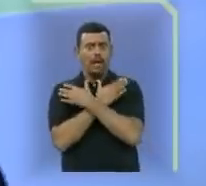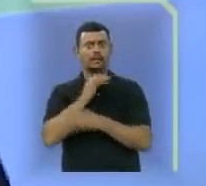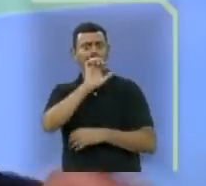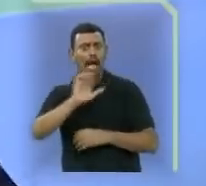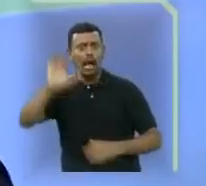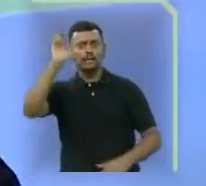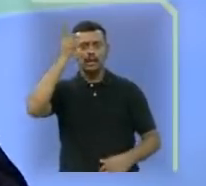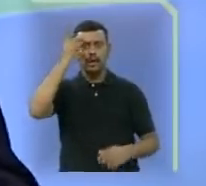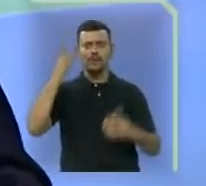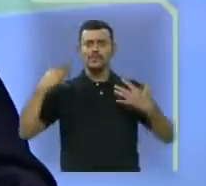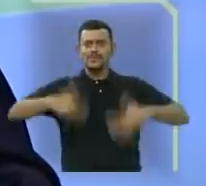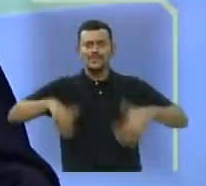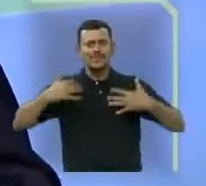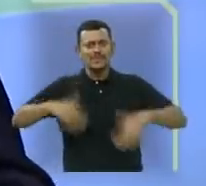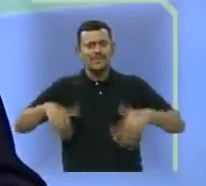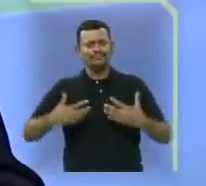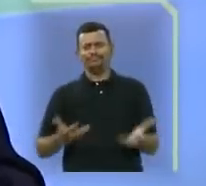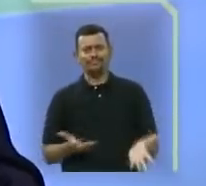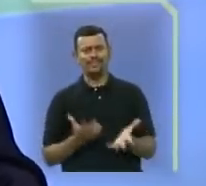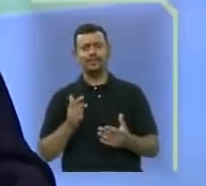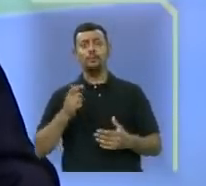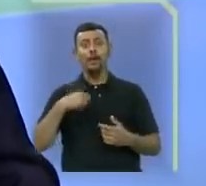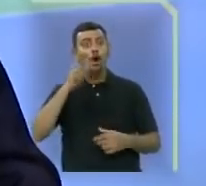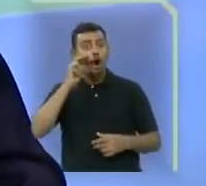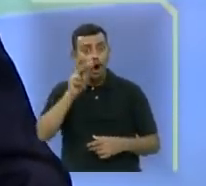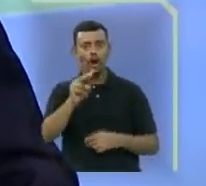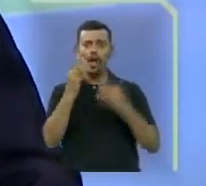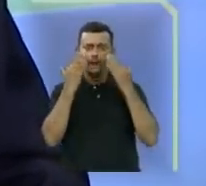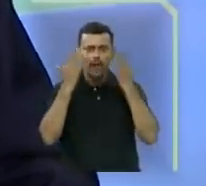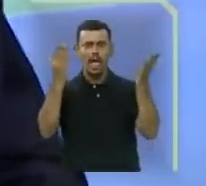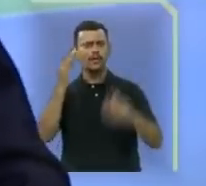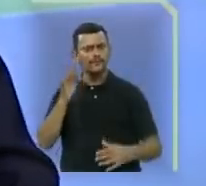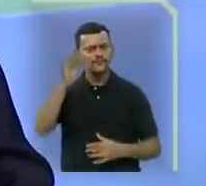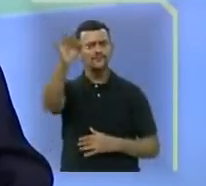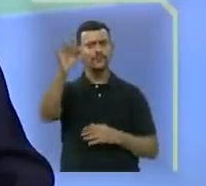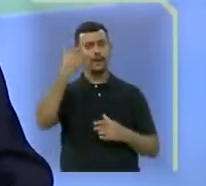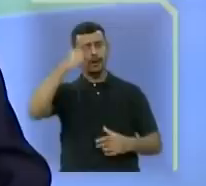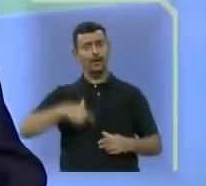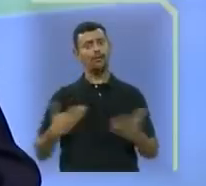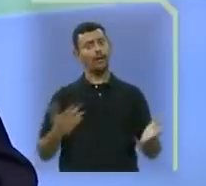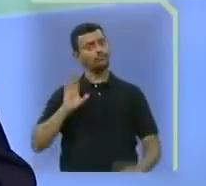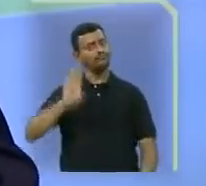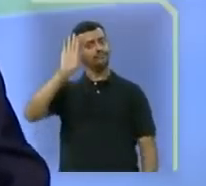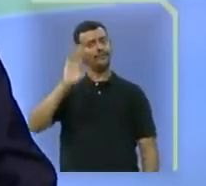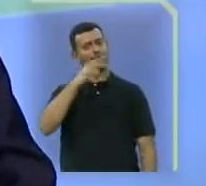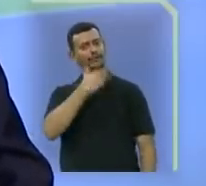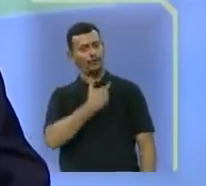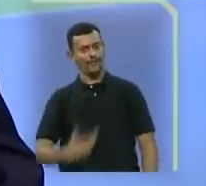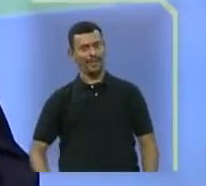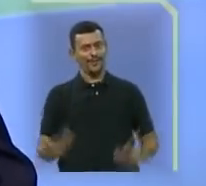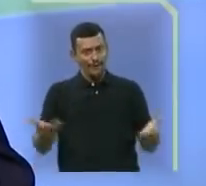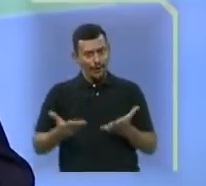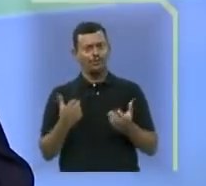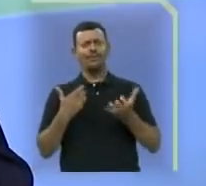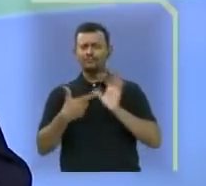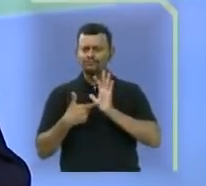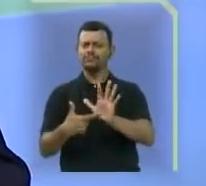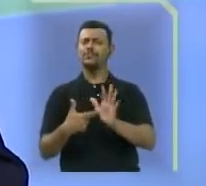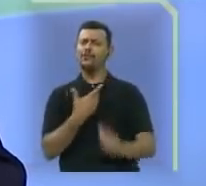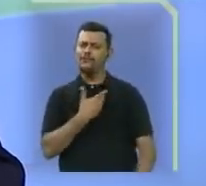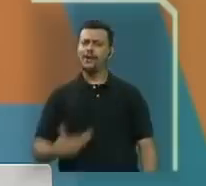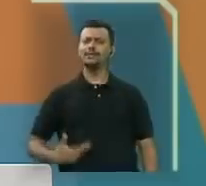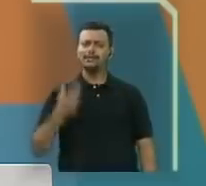que aconteceu no passado. Vamos olhar, é para frente. Por isso que eu sou governador, sou candidato a governador e quero ser governador de São